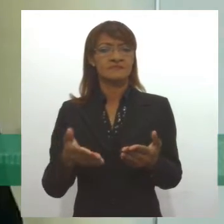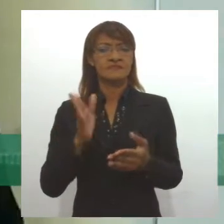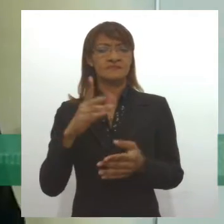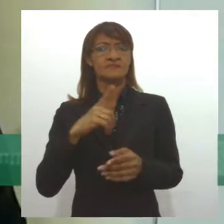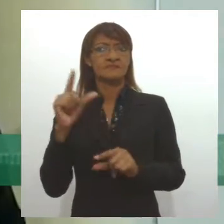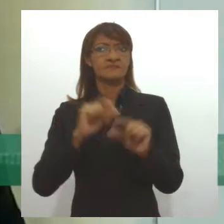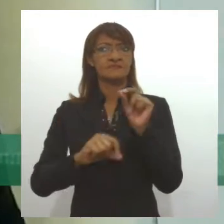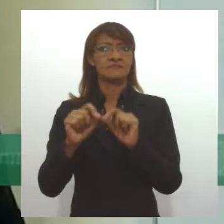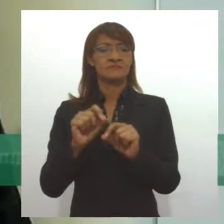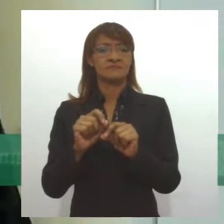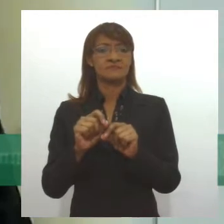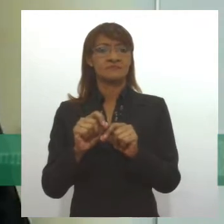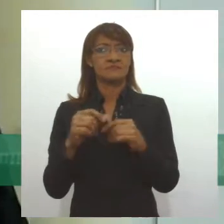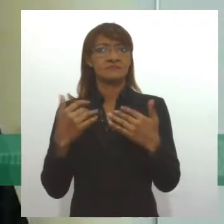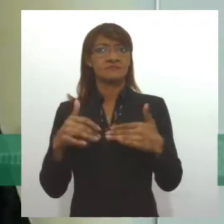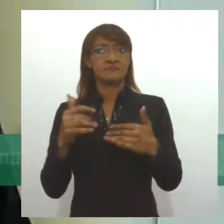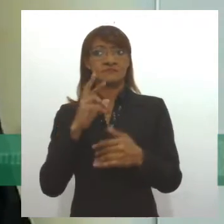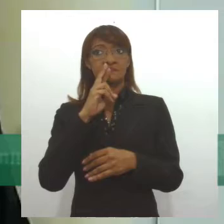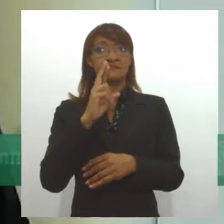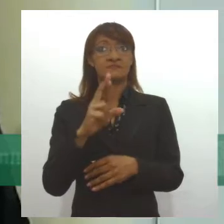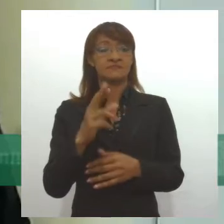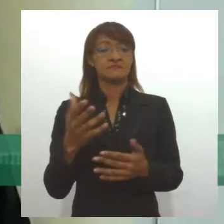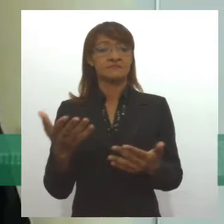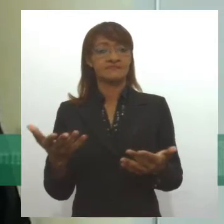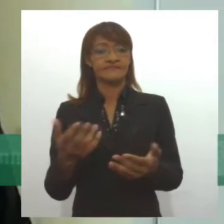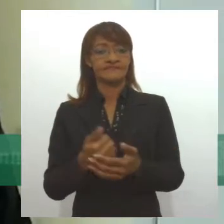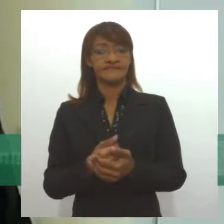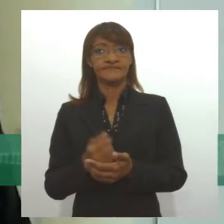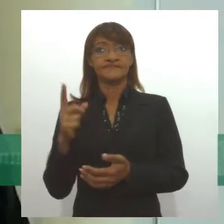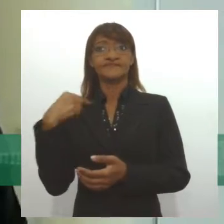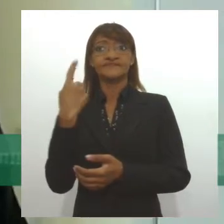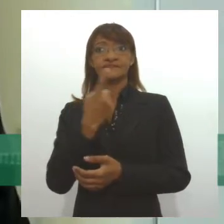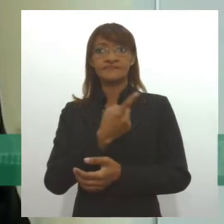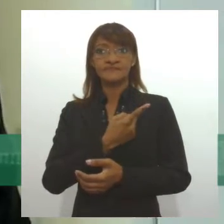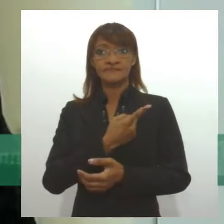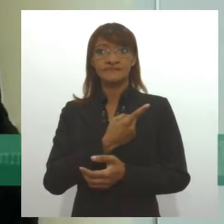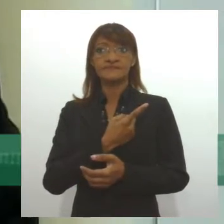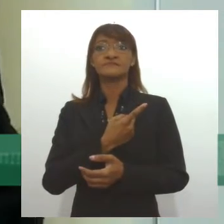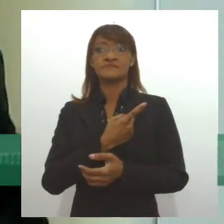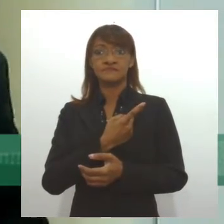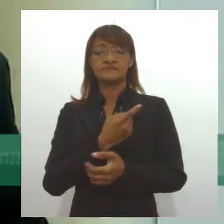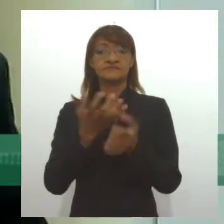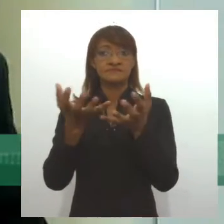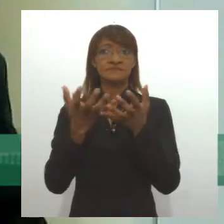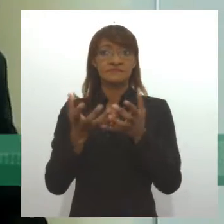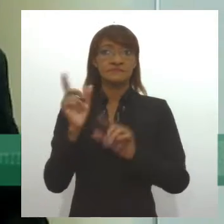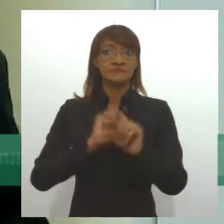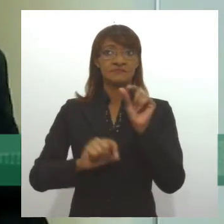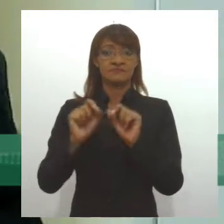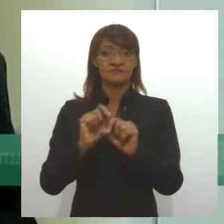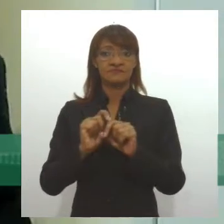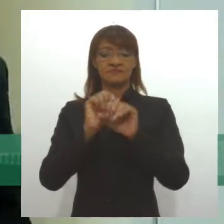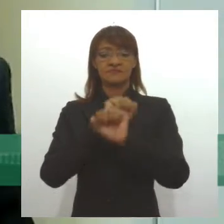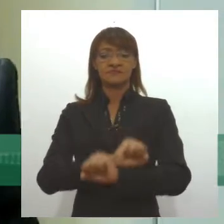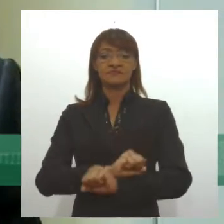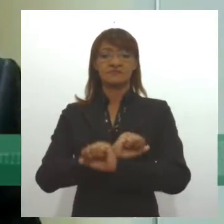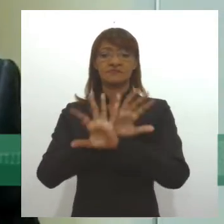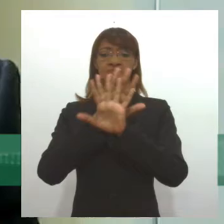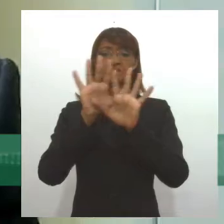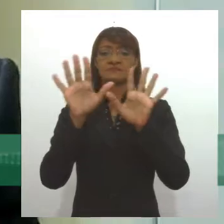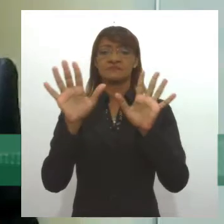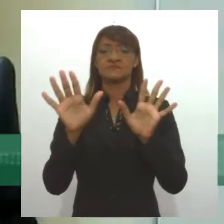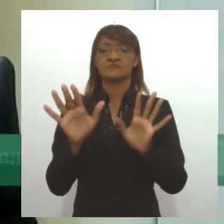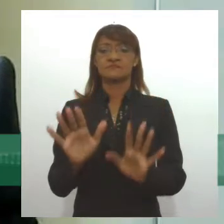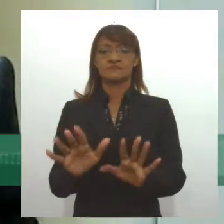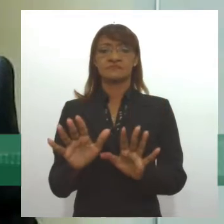porque responderam depois de meses. Então todos nós buscamos um caminho, cujo caminho seja da transparência e de atender